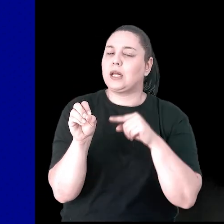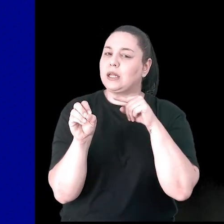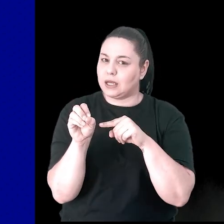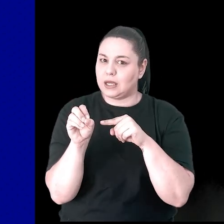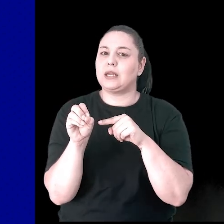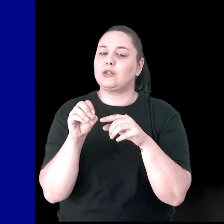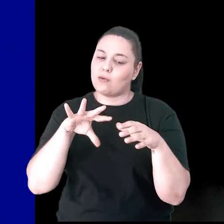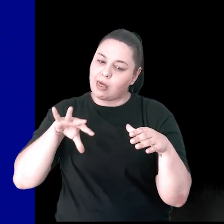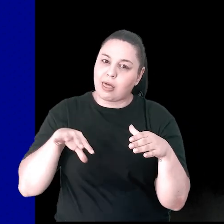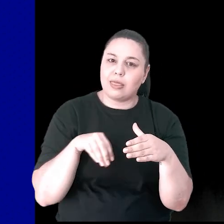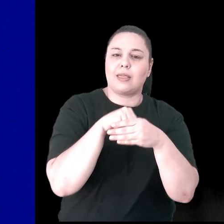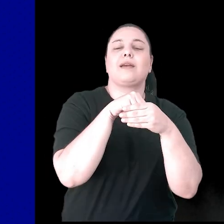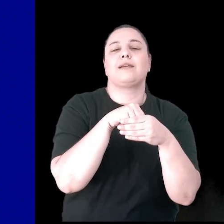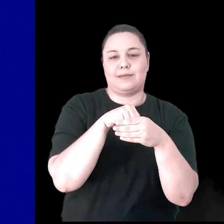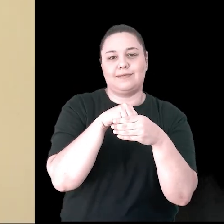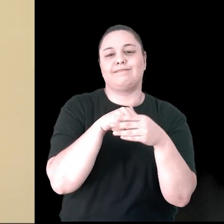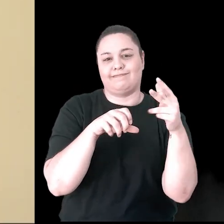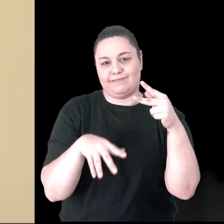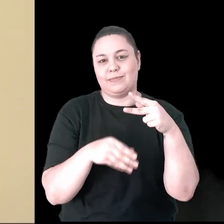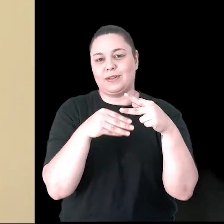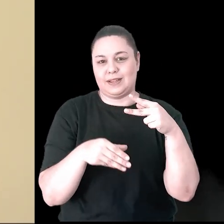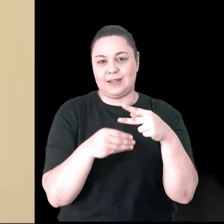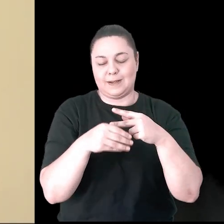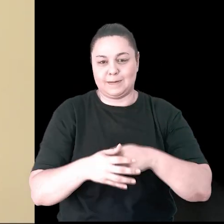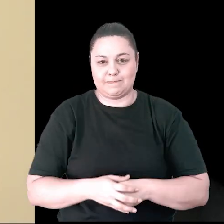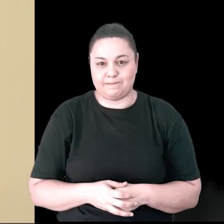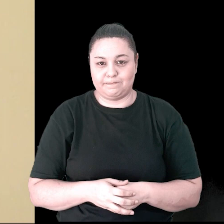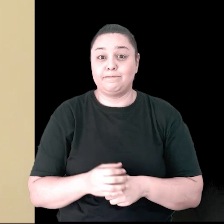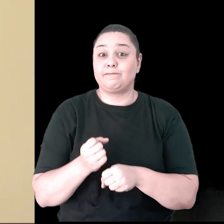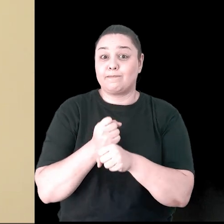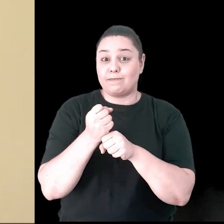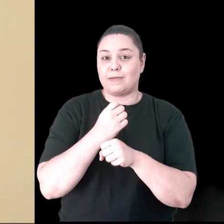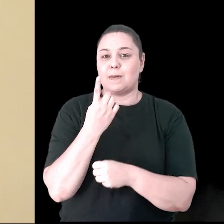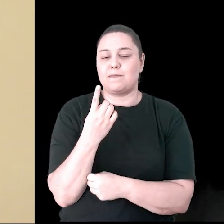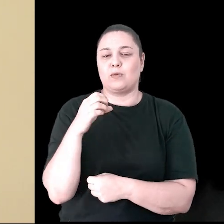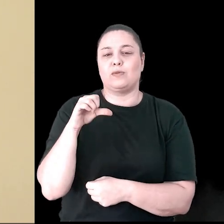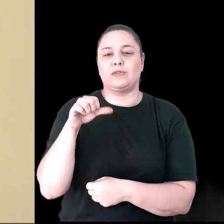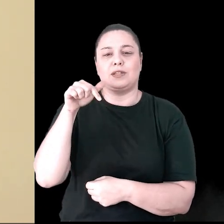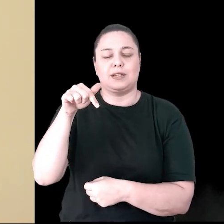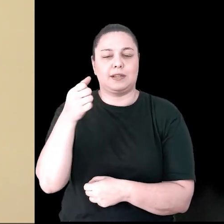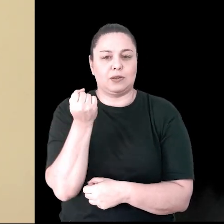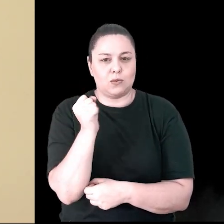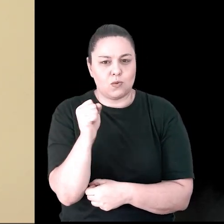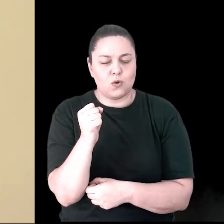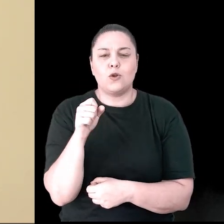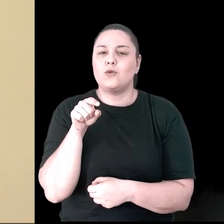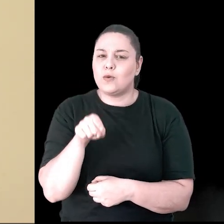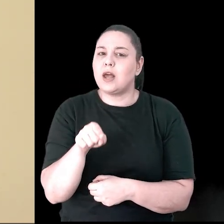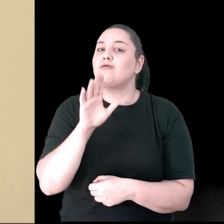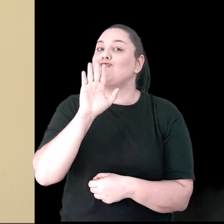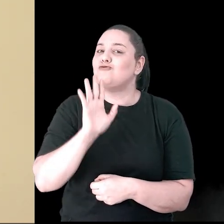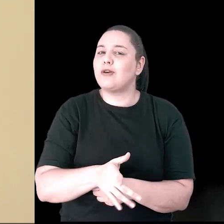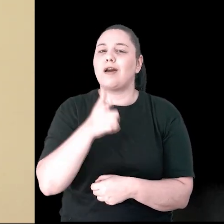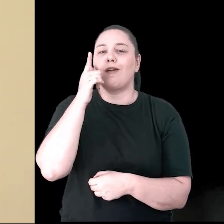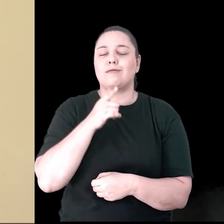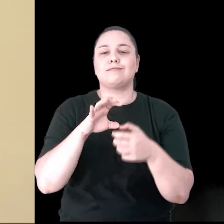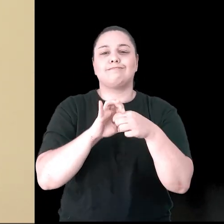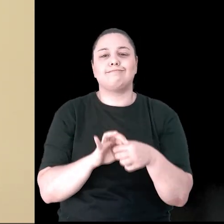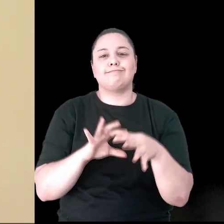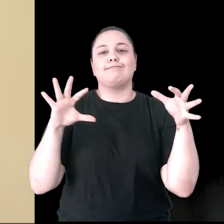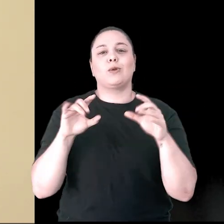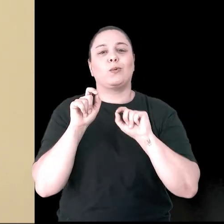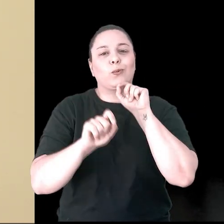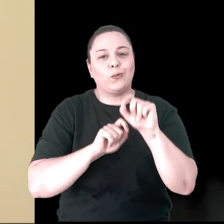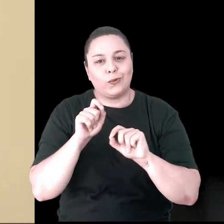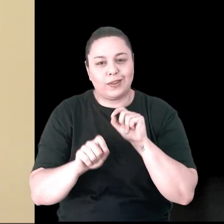AF350, que é uma parte do cromóforo da aequorina. Em 1978, já estava